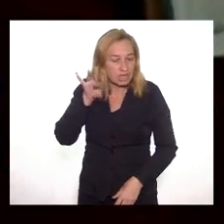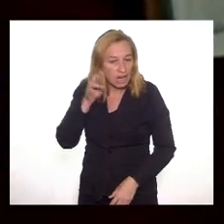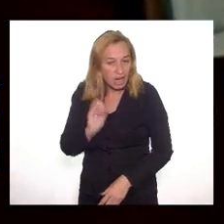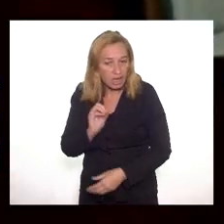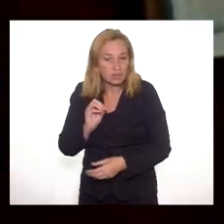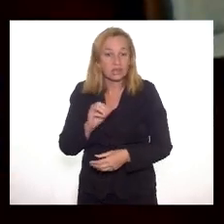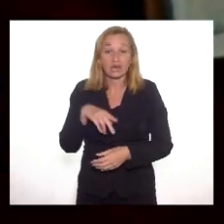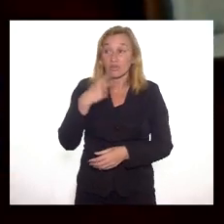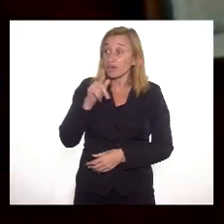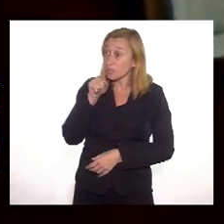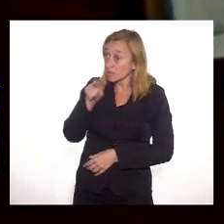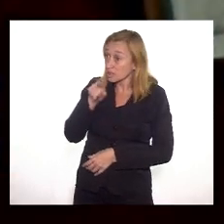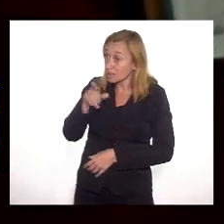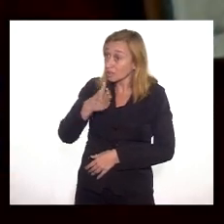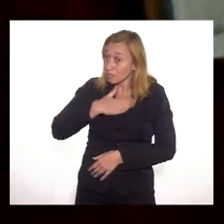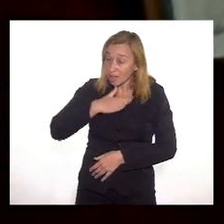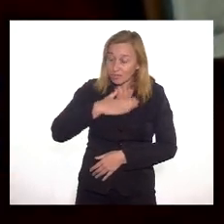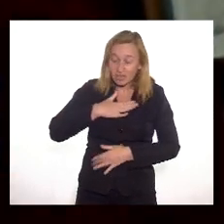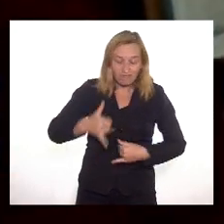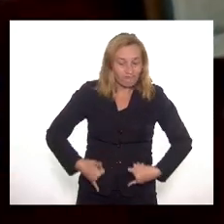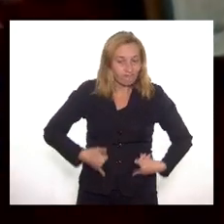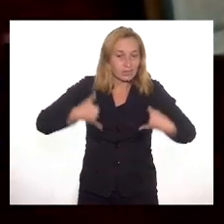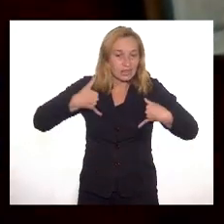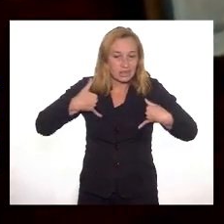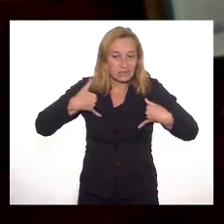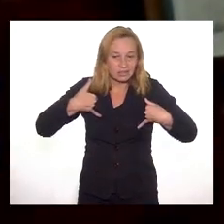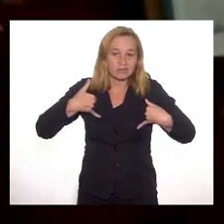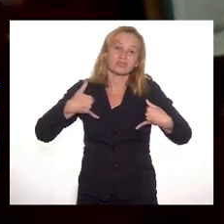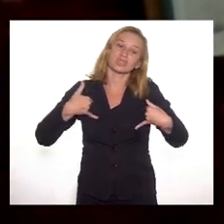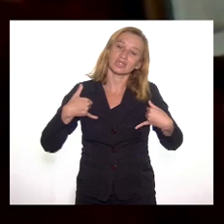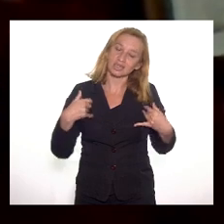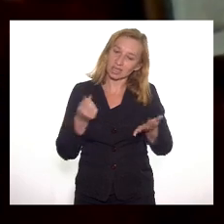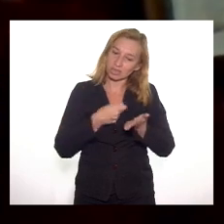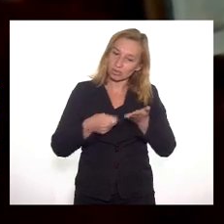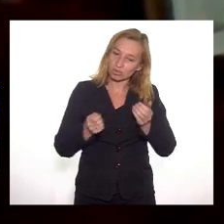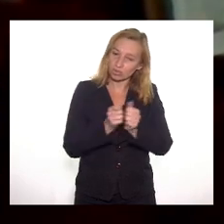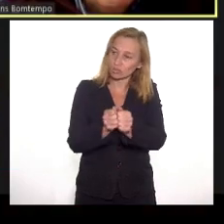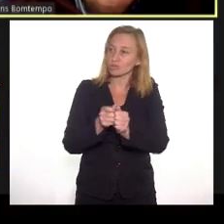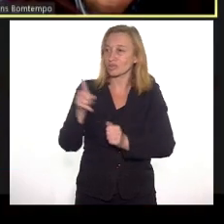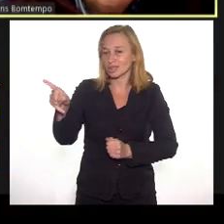E dizer para você que, para mim, é uma honra poder ser coautor junto contigo.